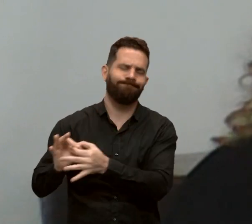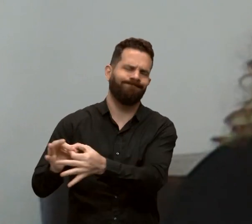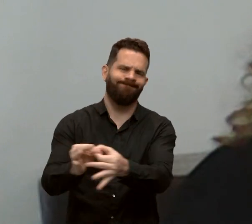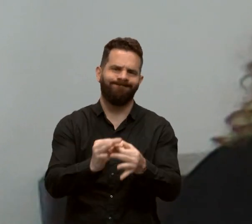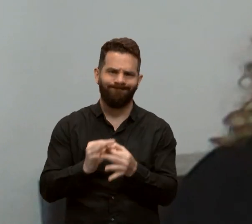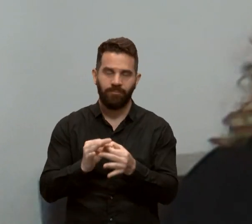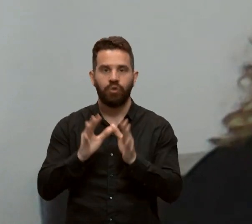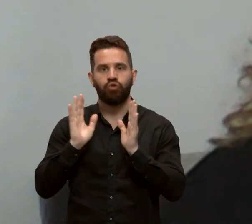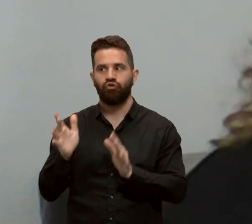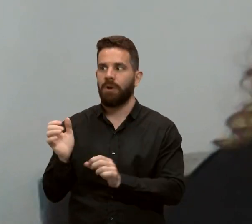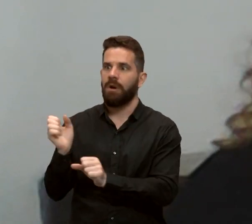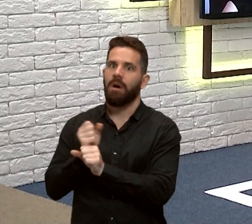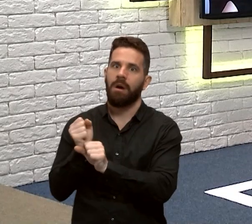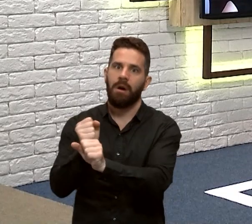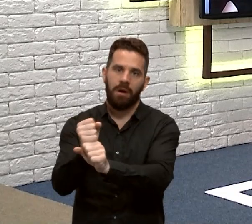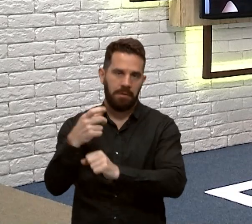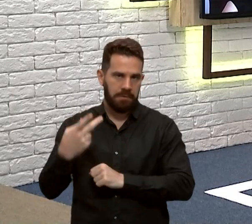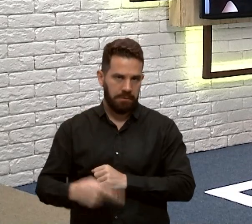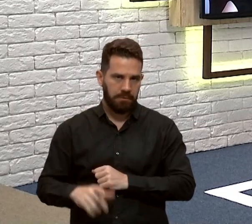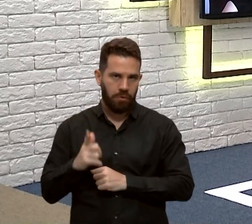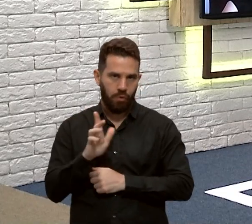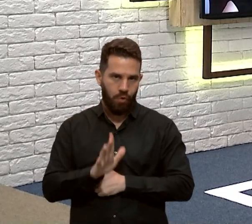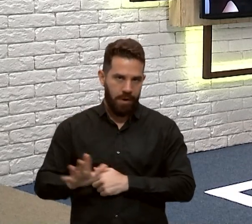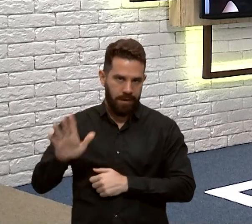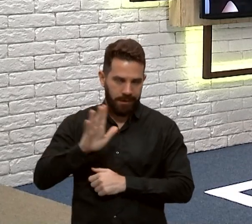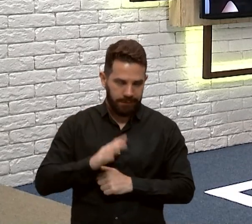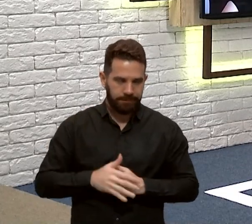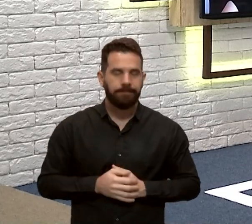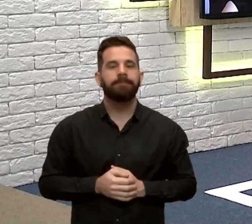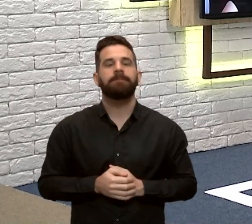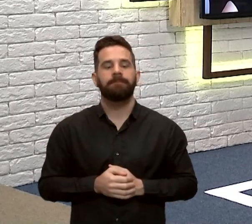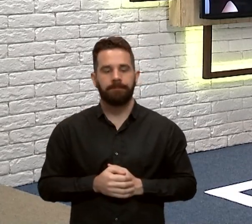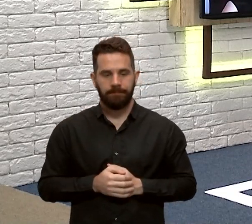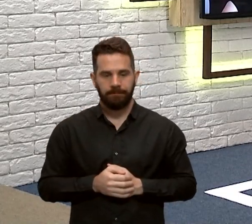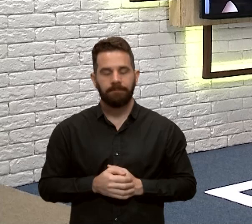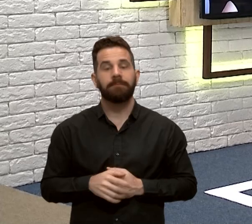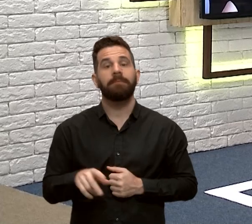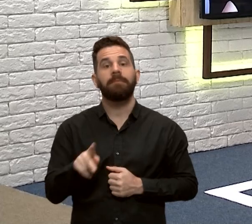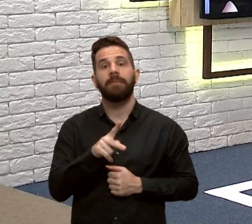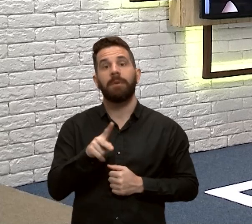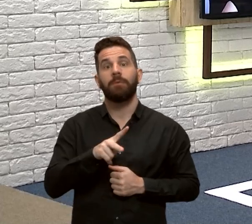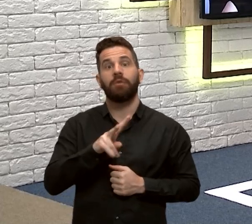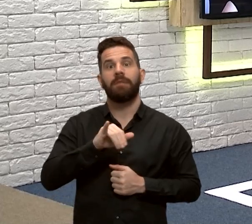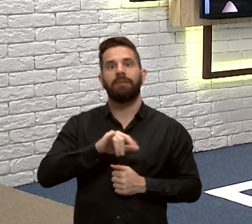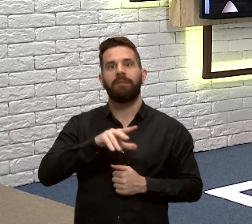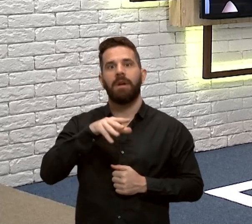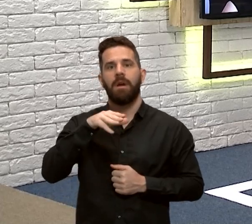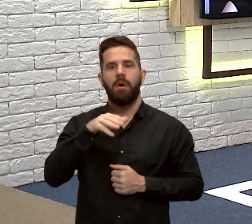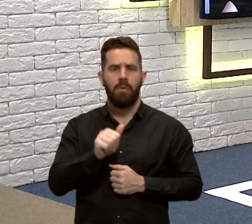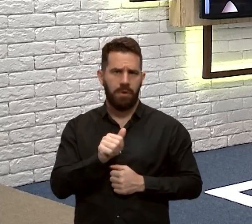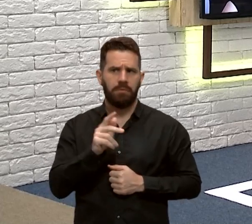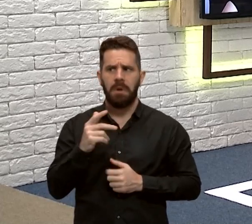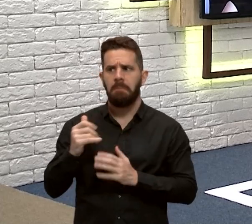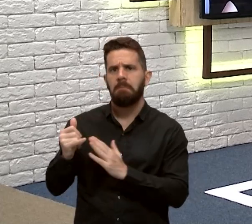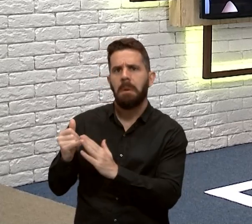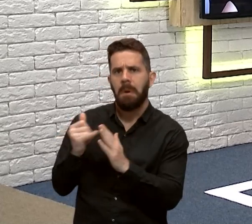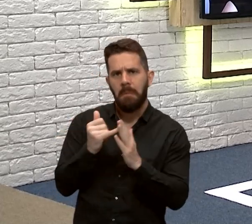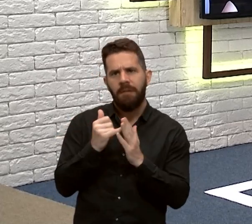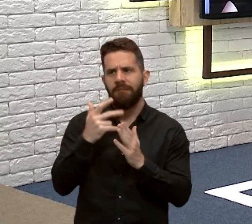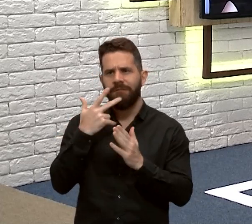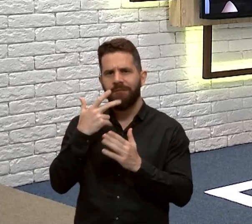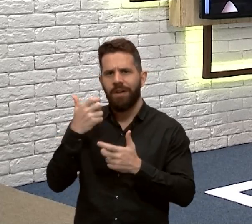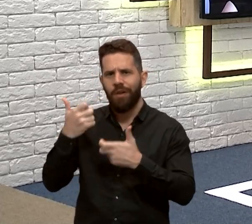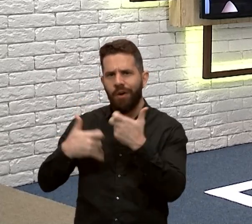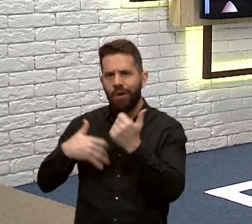décadas aqui em Goiás. Bom, professora Vilma, já que a Janaína citou algumas instituições, queria que a senhora